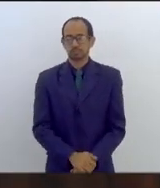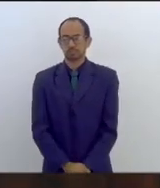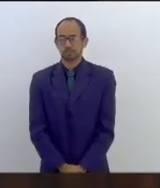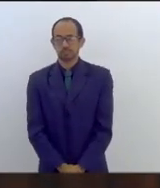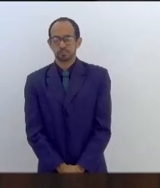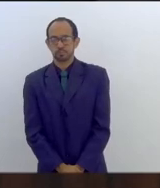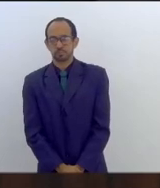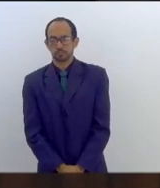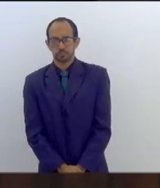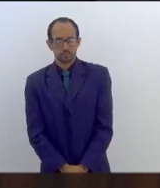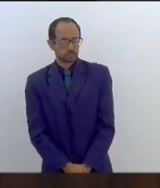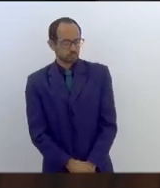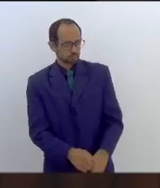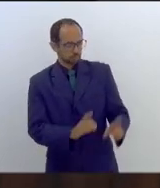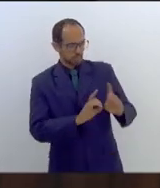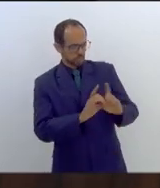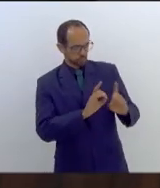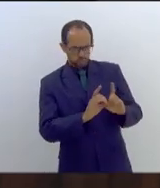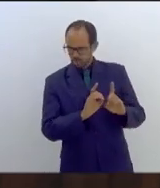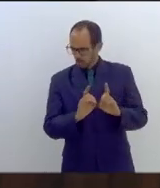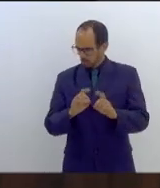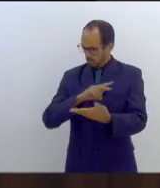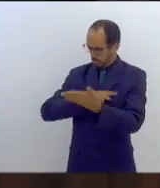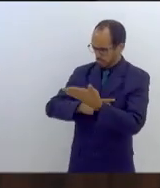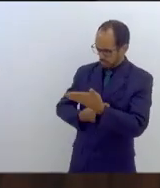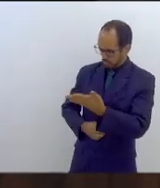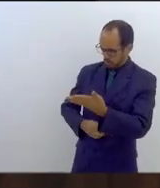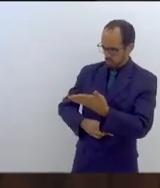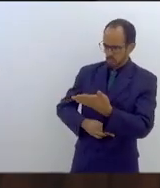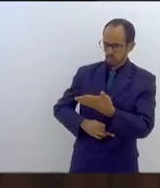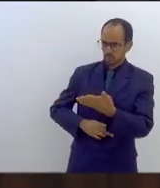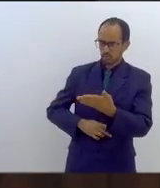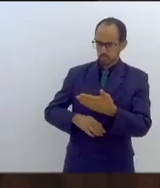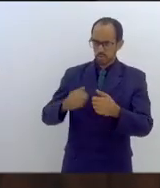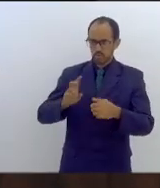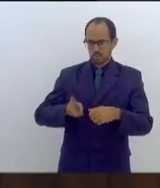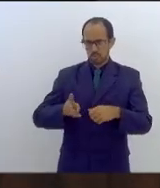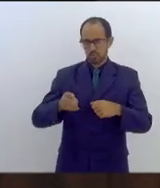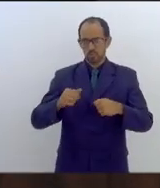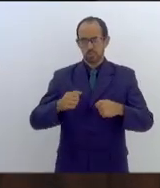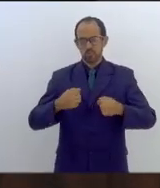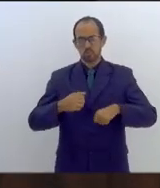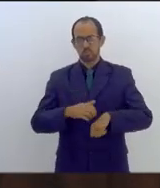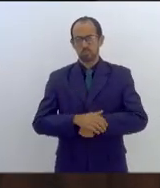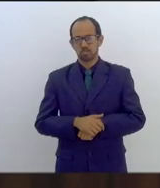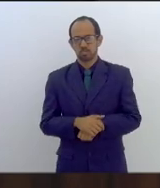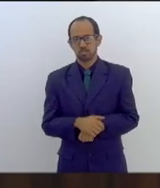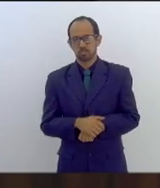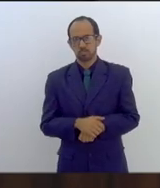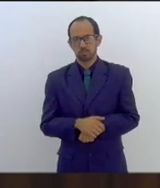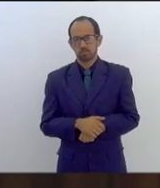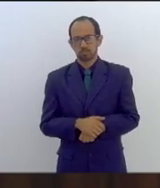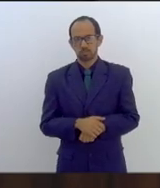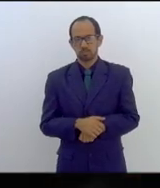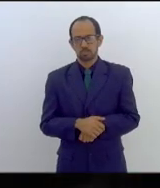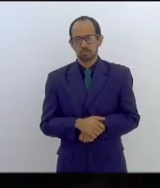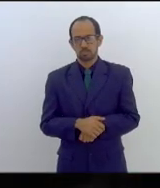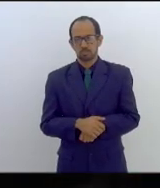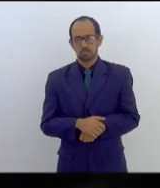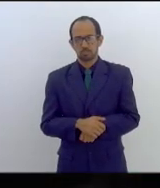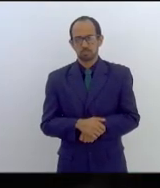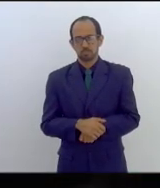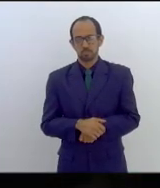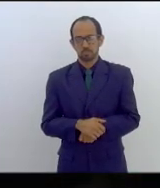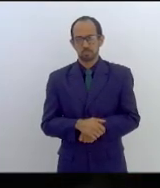Vai ter discussão para discutir? Não. Não, sempre tem que discutir, né? Tá. Presidente, eu só que... Eu tenho aqui